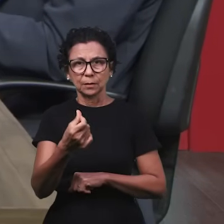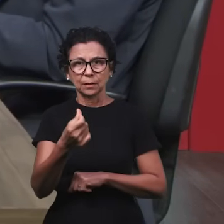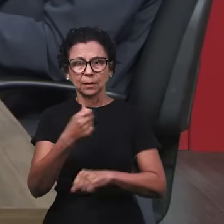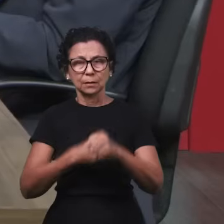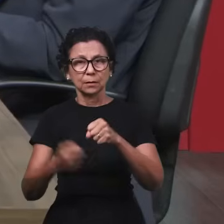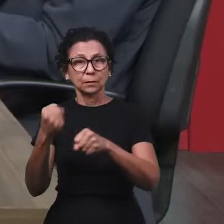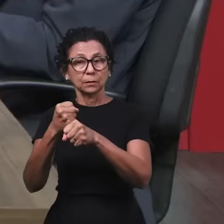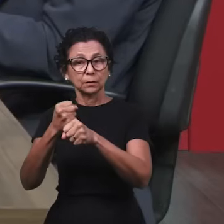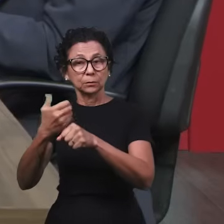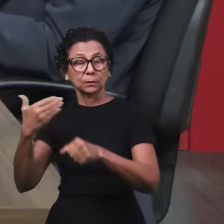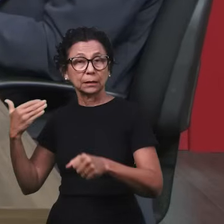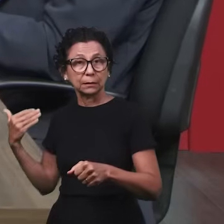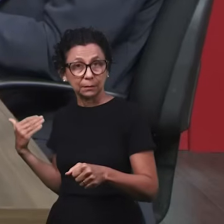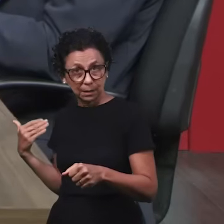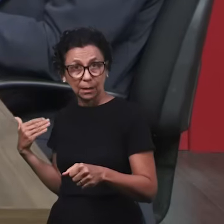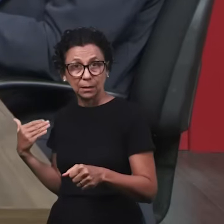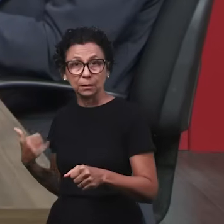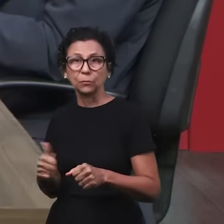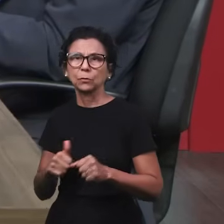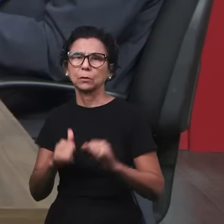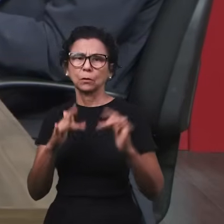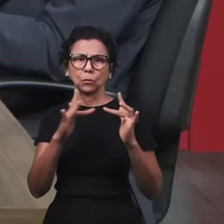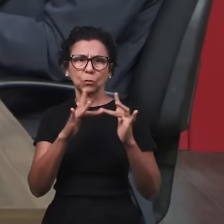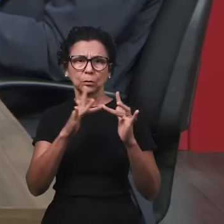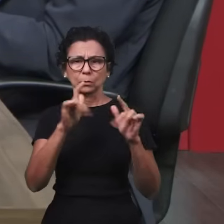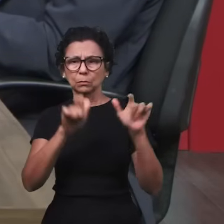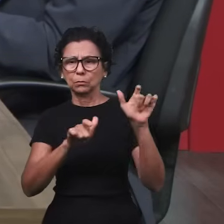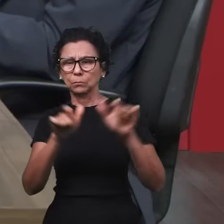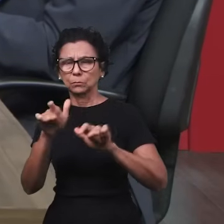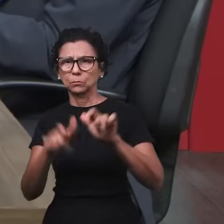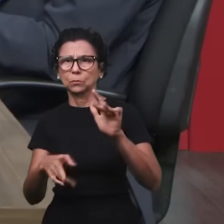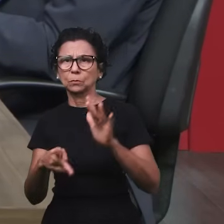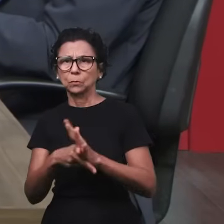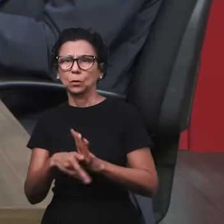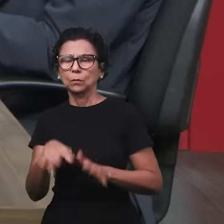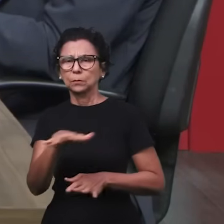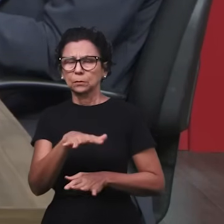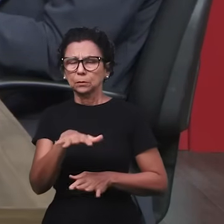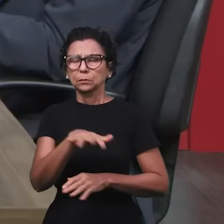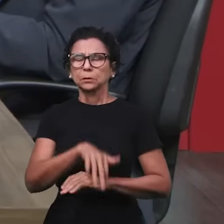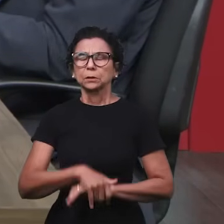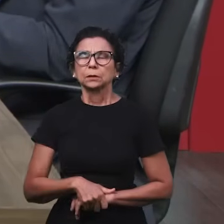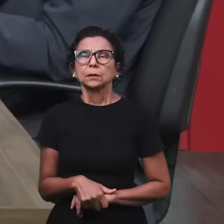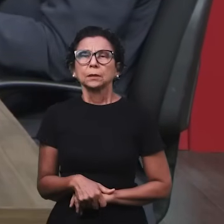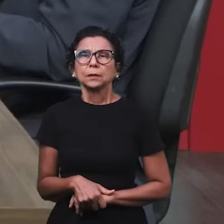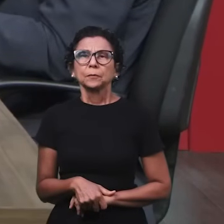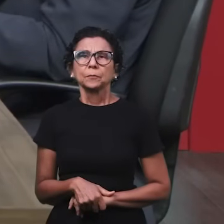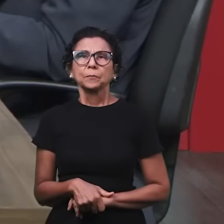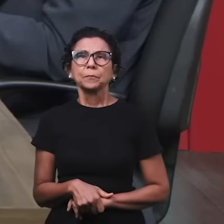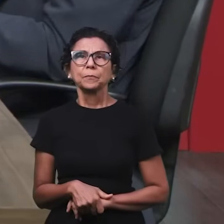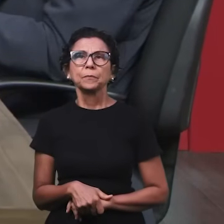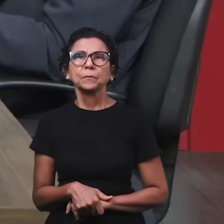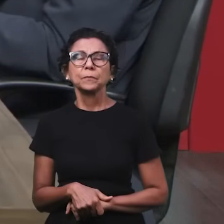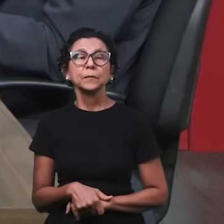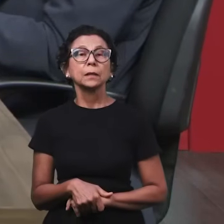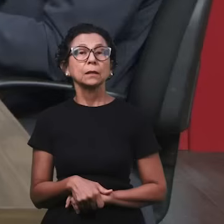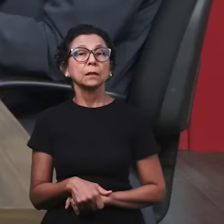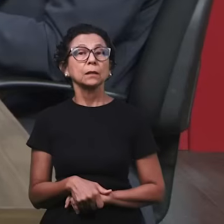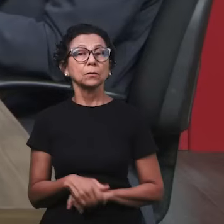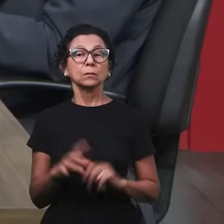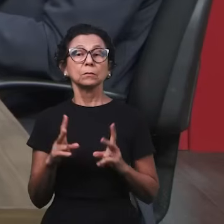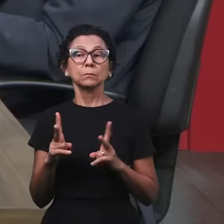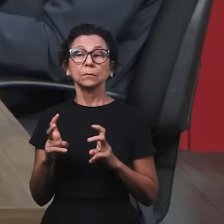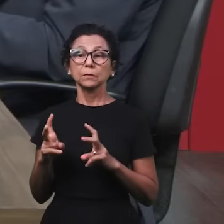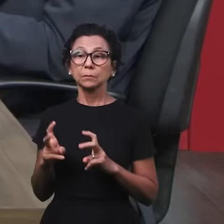e pude ter contato com japoneses, pessoas assim de religião budista, shintoísta, e realmente a gente